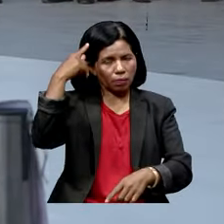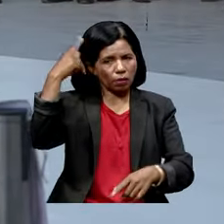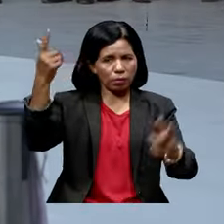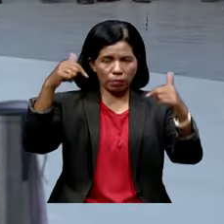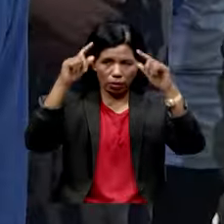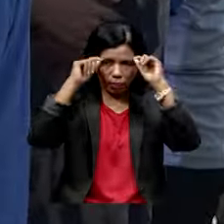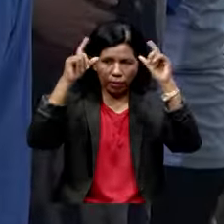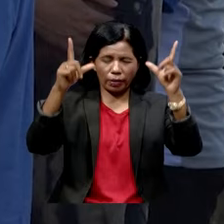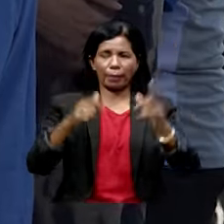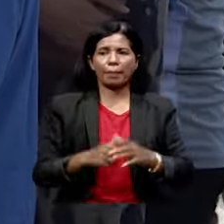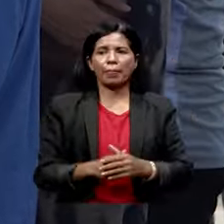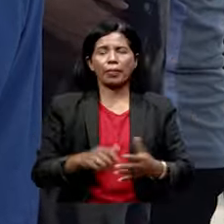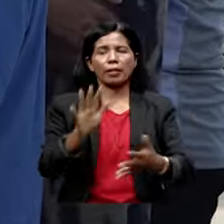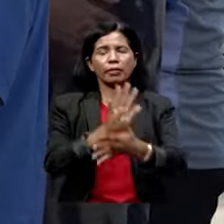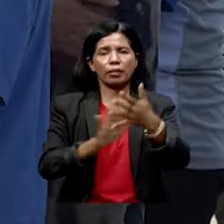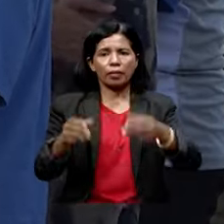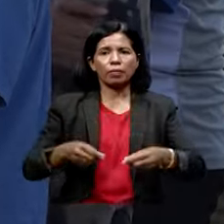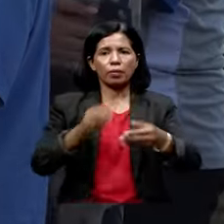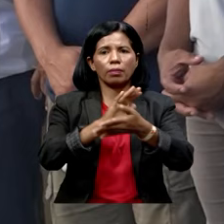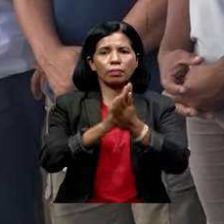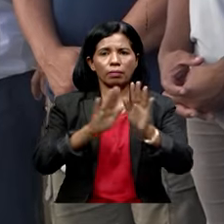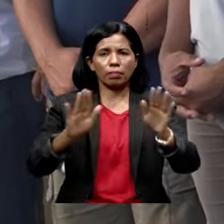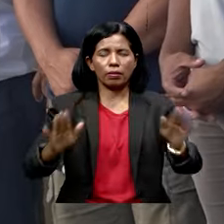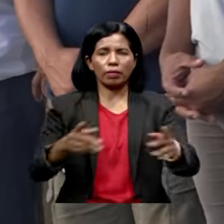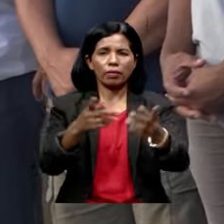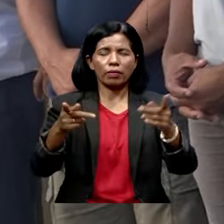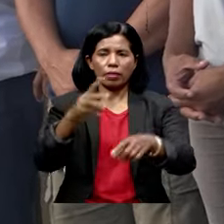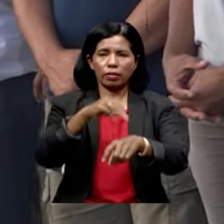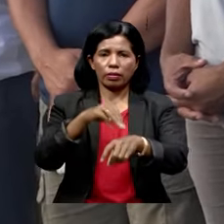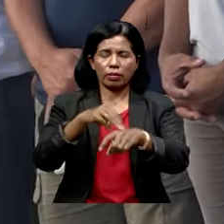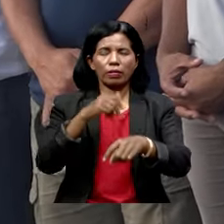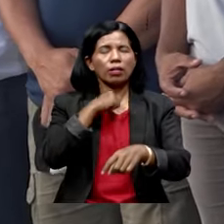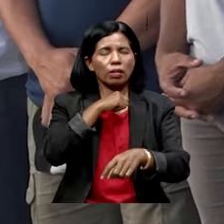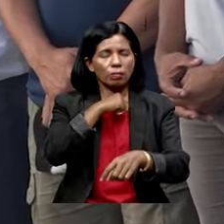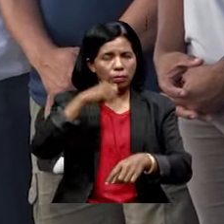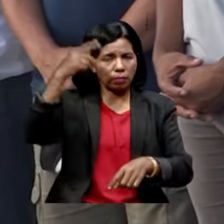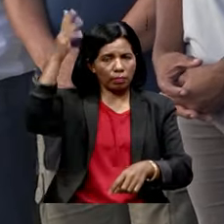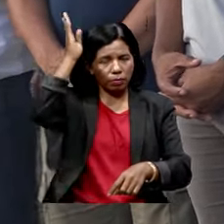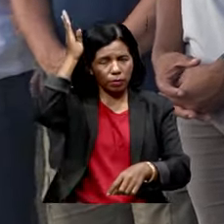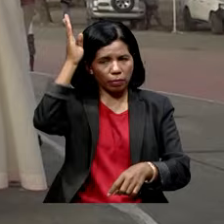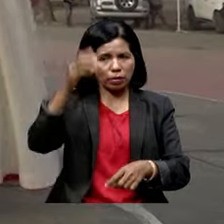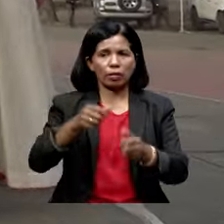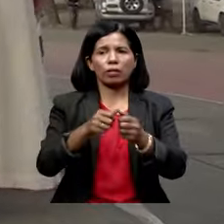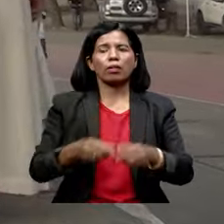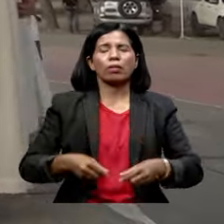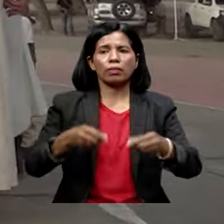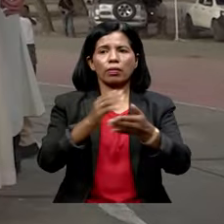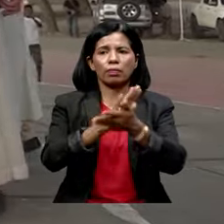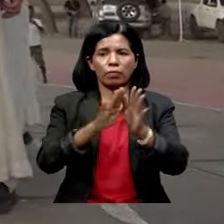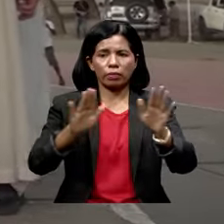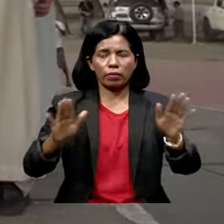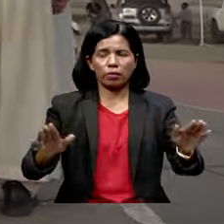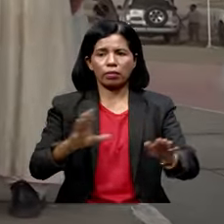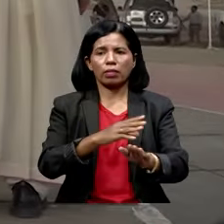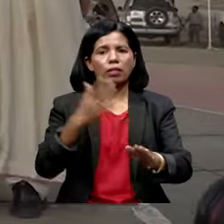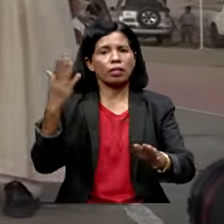Leste. Hafoin inaugura no fobensan ba altar no Fatin Misa, Dom Virgílio Mons inaugura no rebensan ba Praça João Paulo